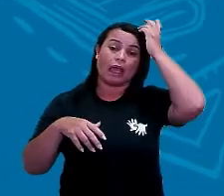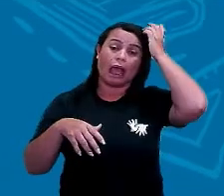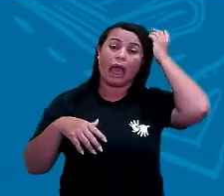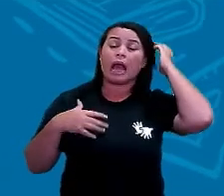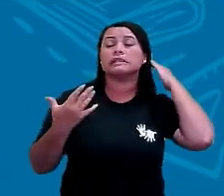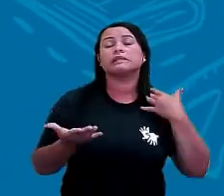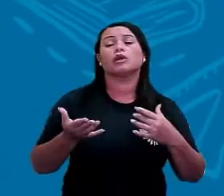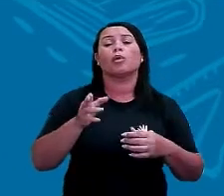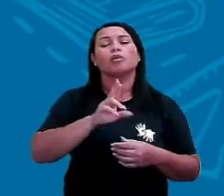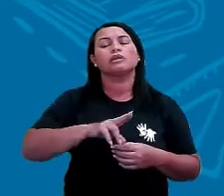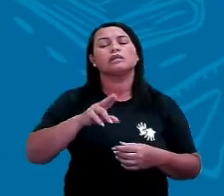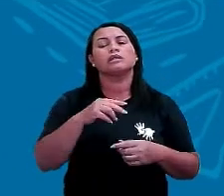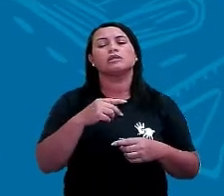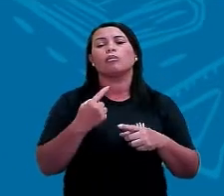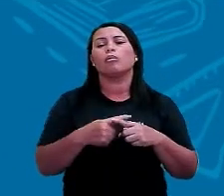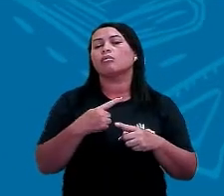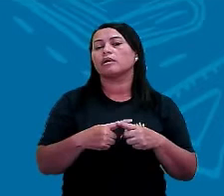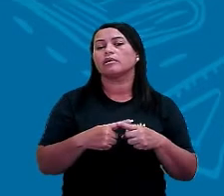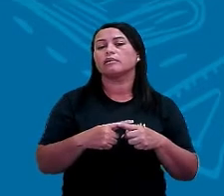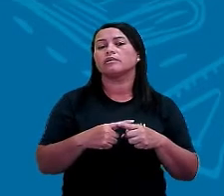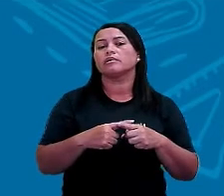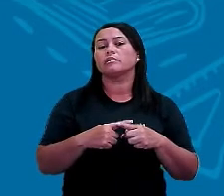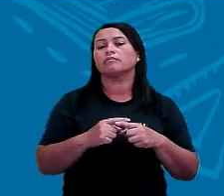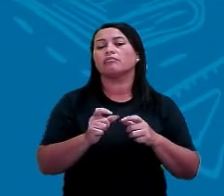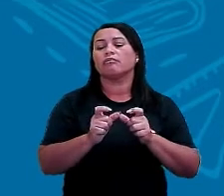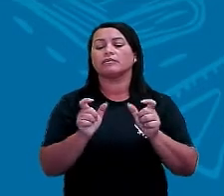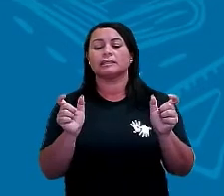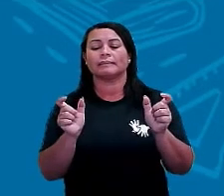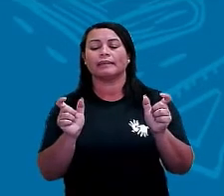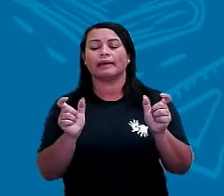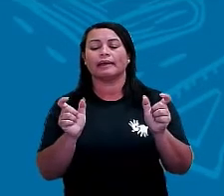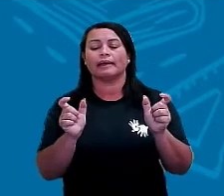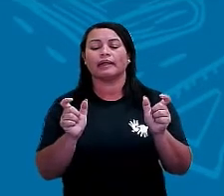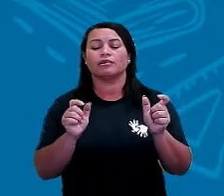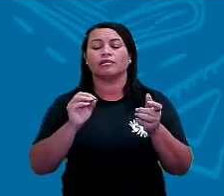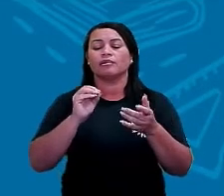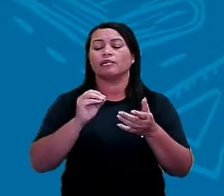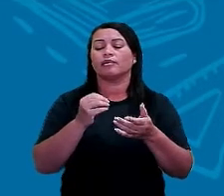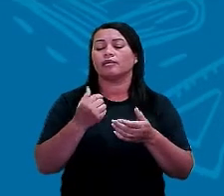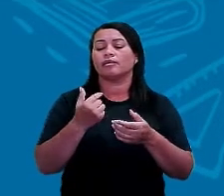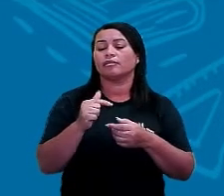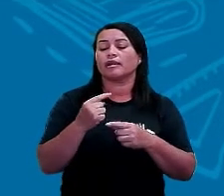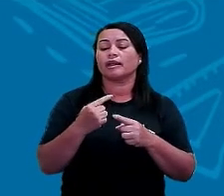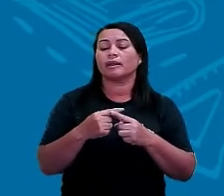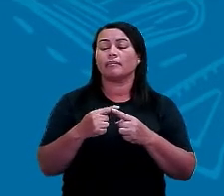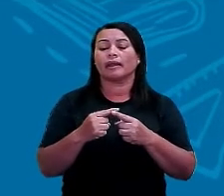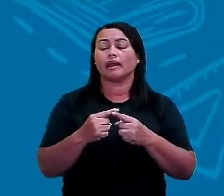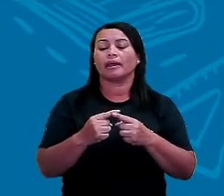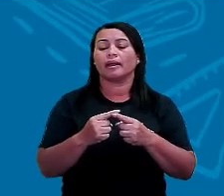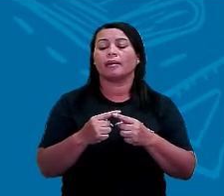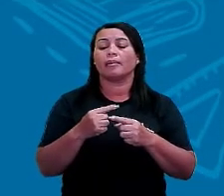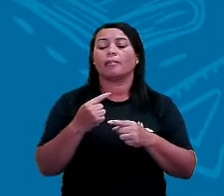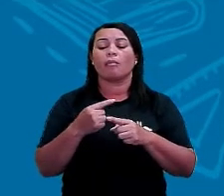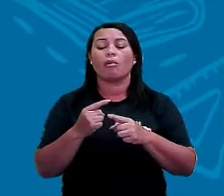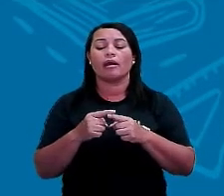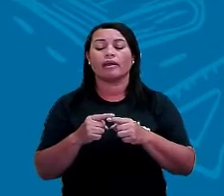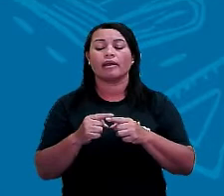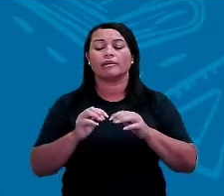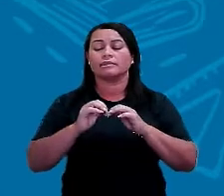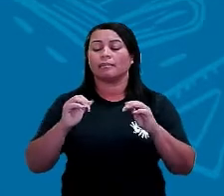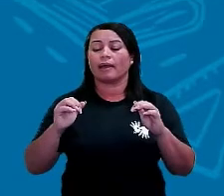a utilização de porquê separado, sem acento, porquê separado com